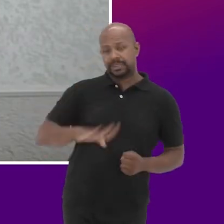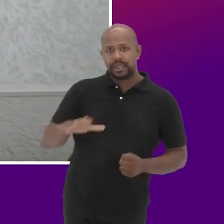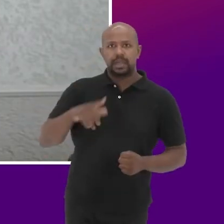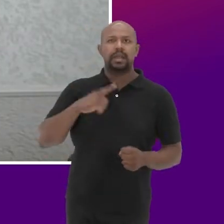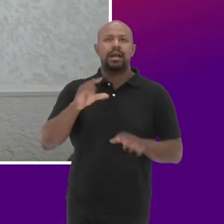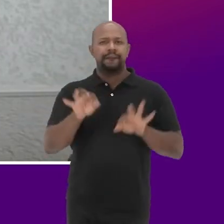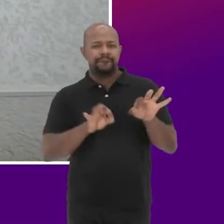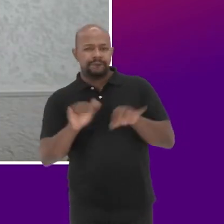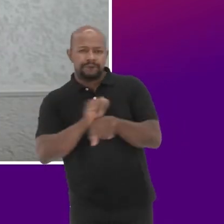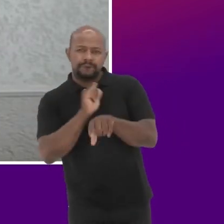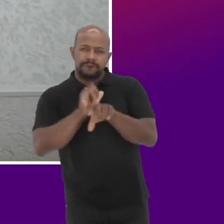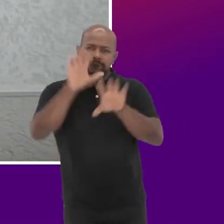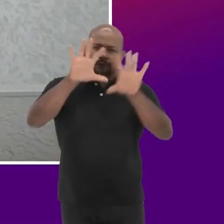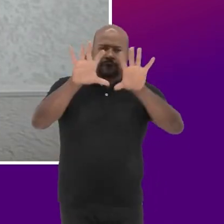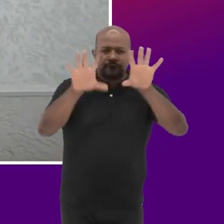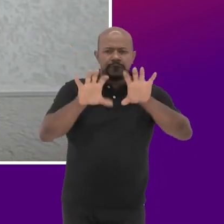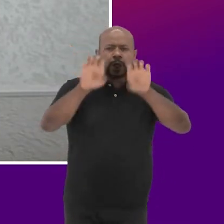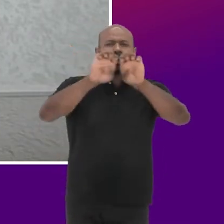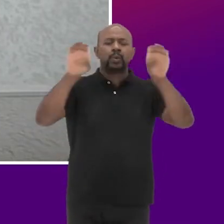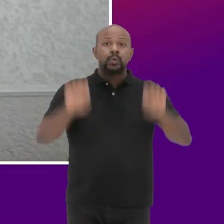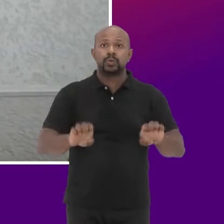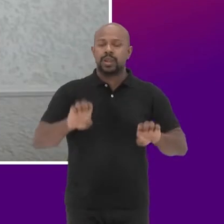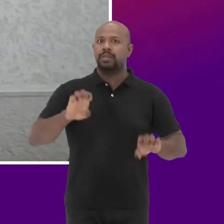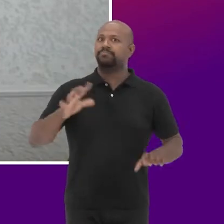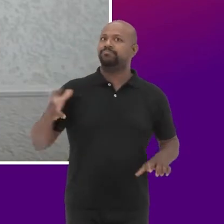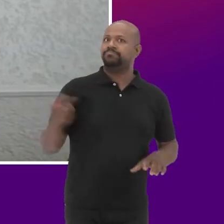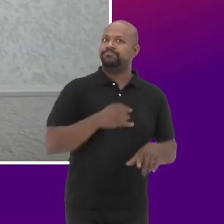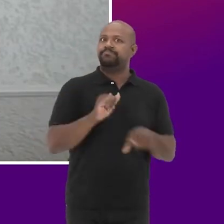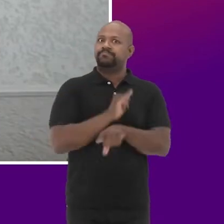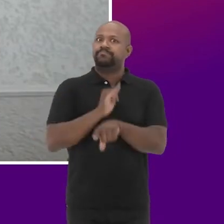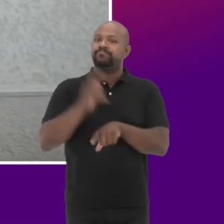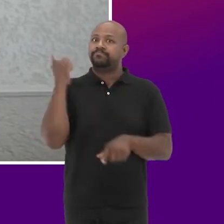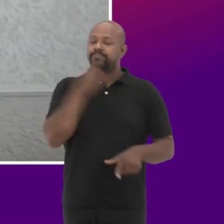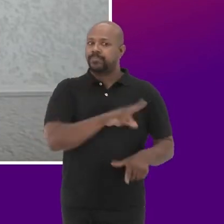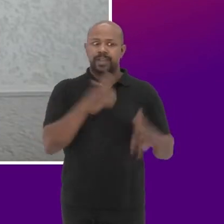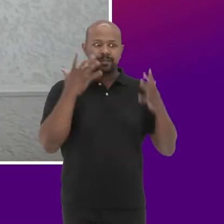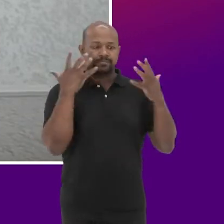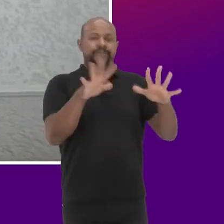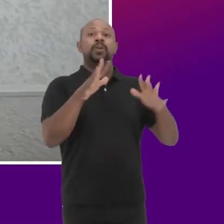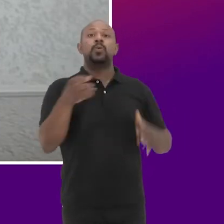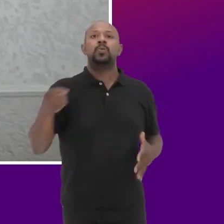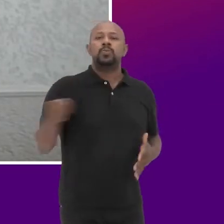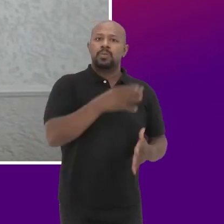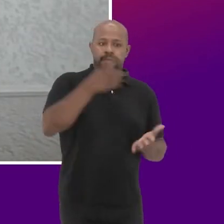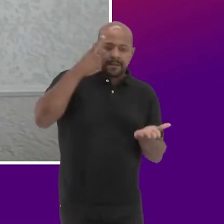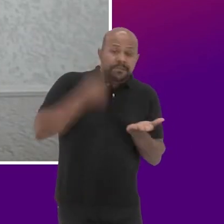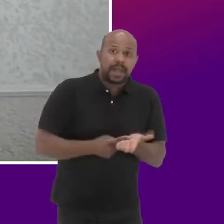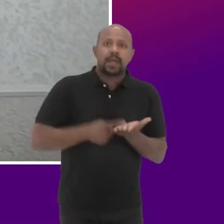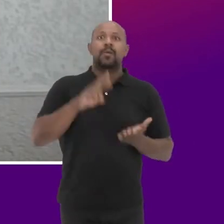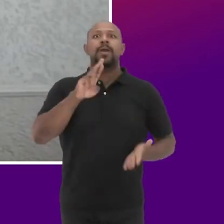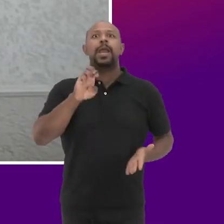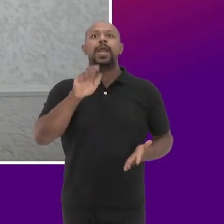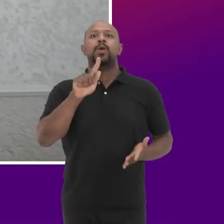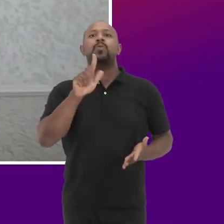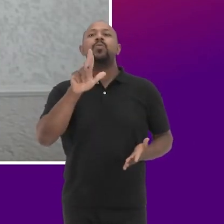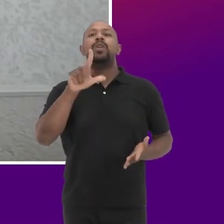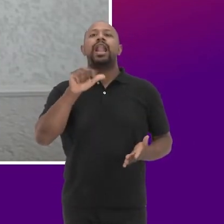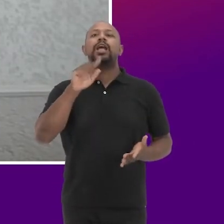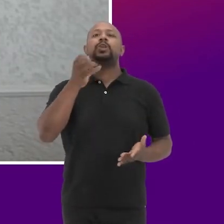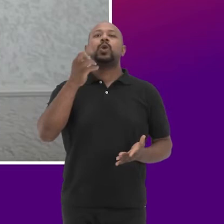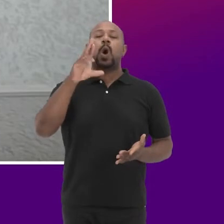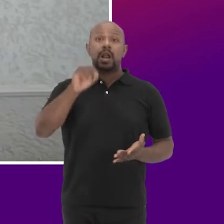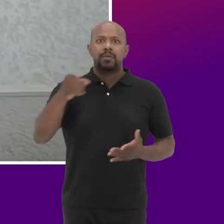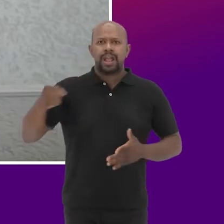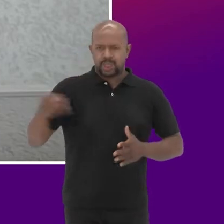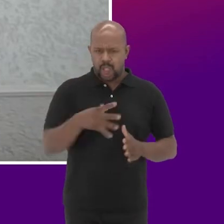para estruturas inovadoras e que foi agraciado recentemente com um novo marco regulatório, com